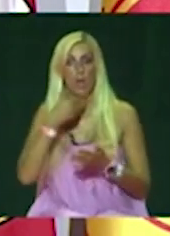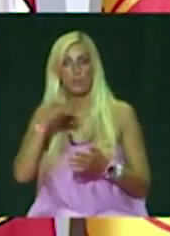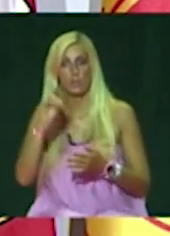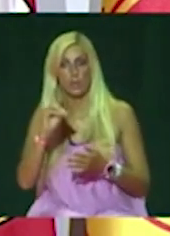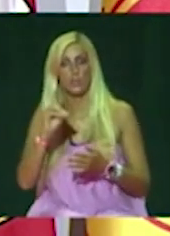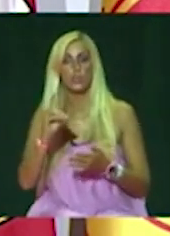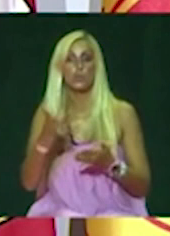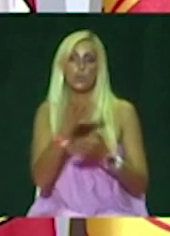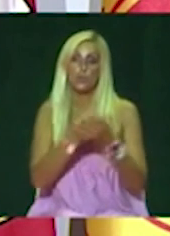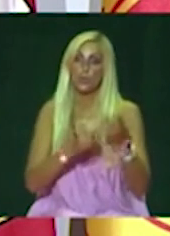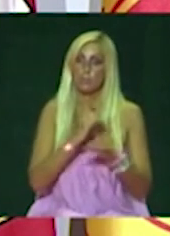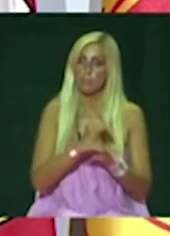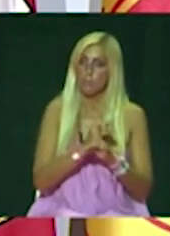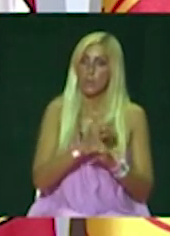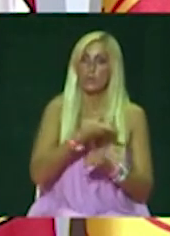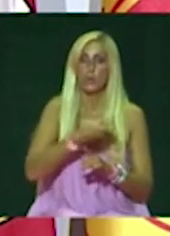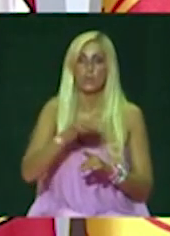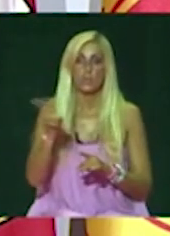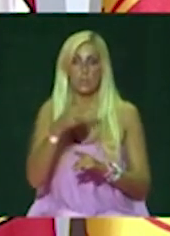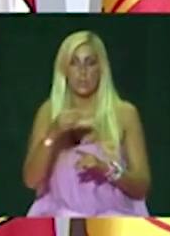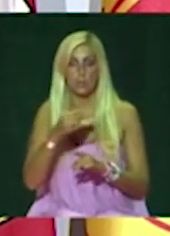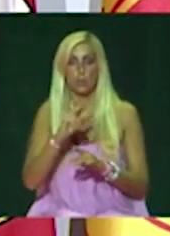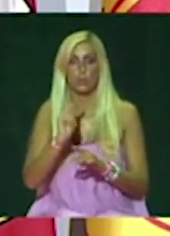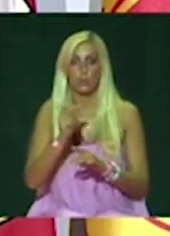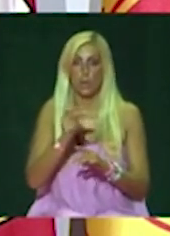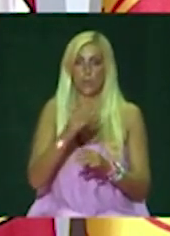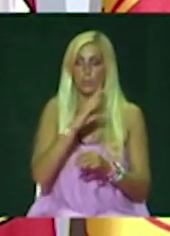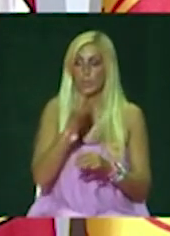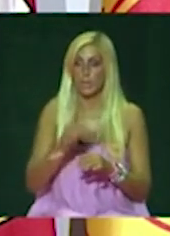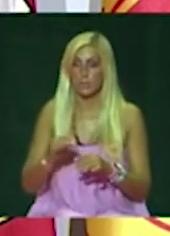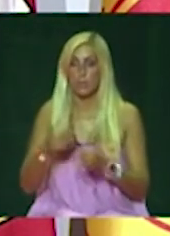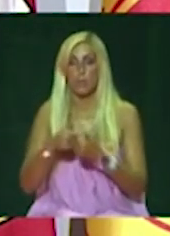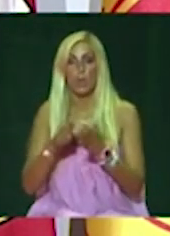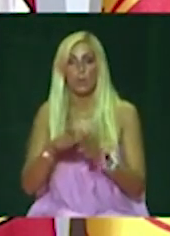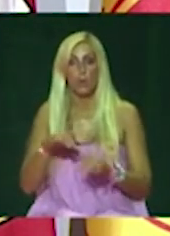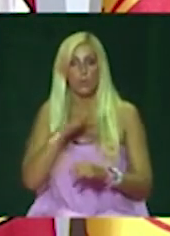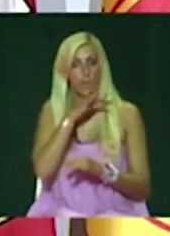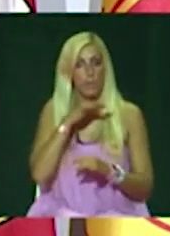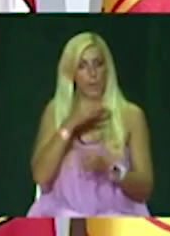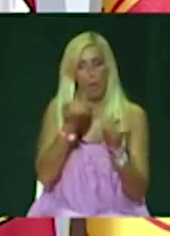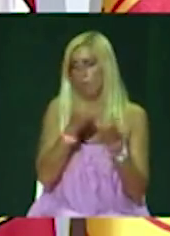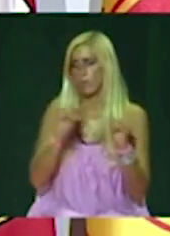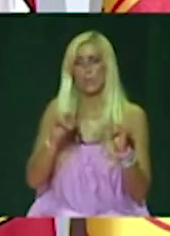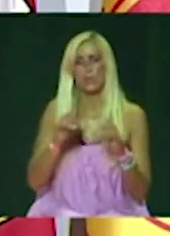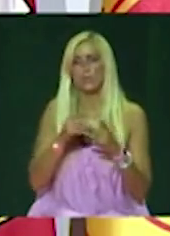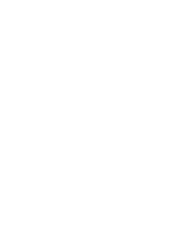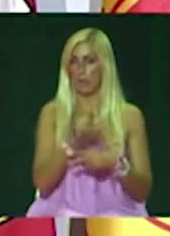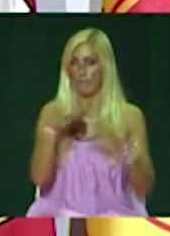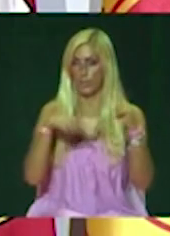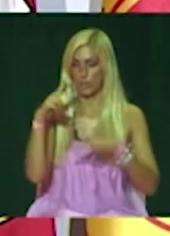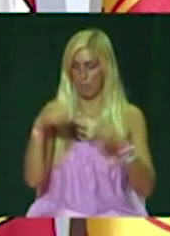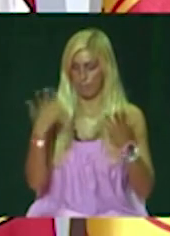mesma dedução de 900 euros por ano por criança para todas as famílias, independentemente do seu